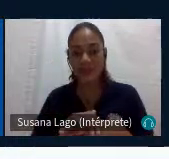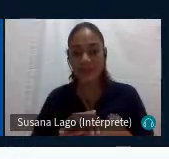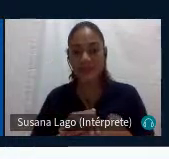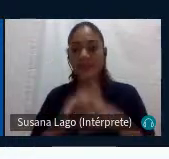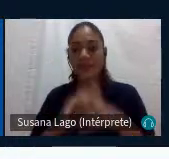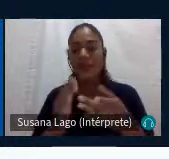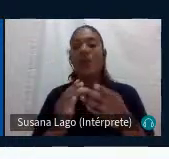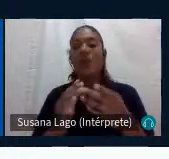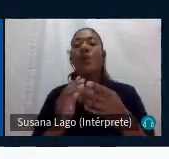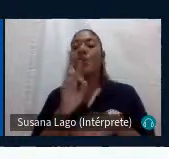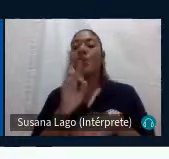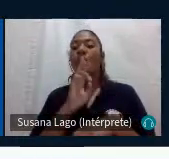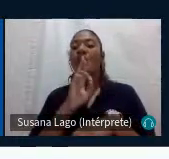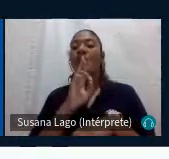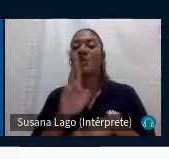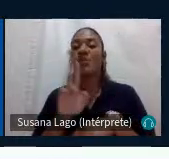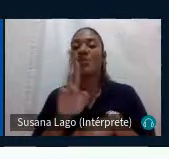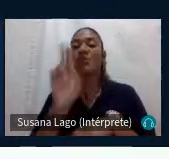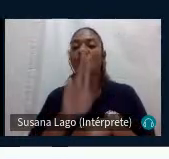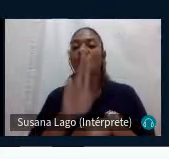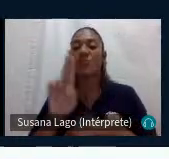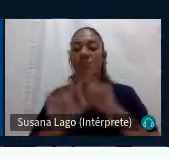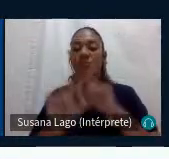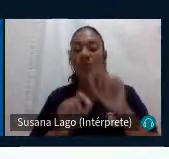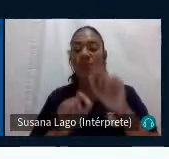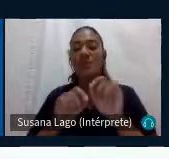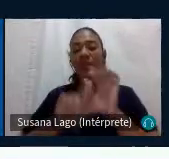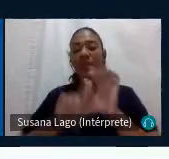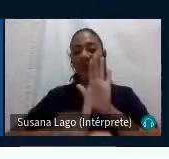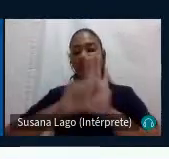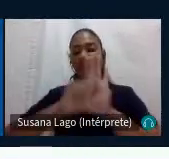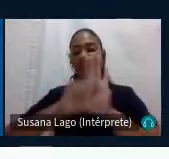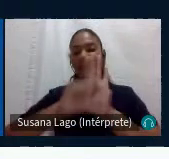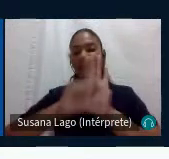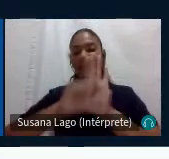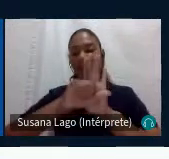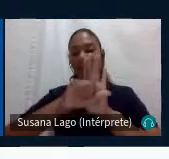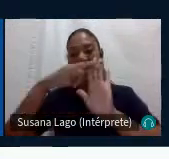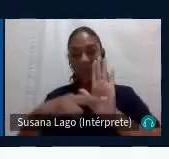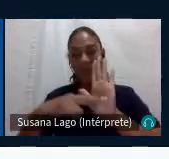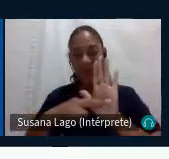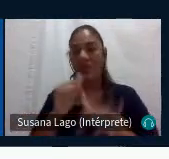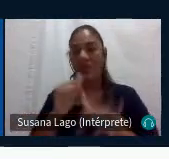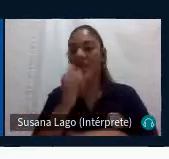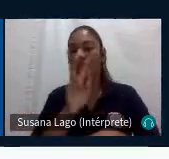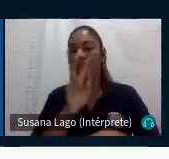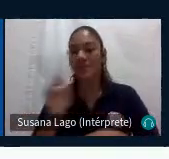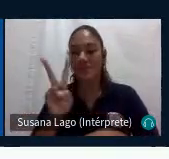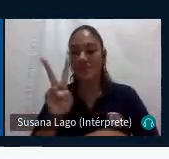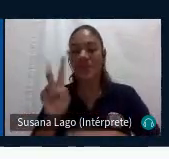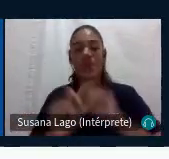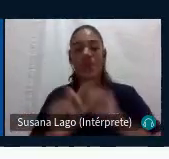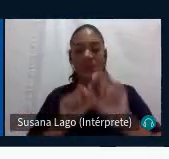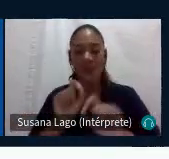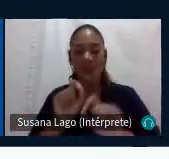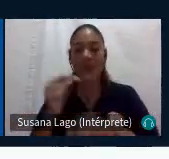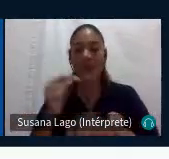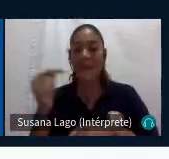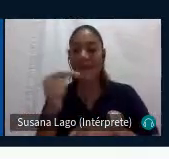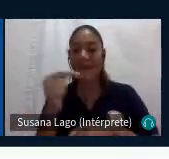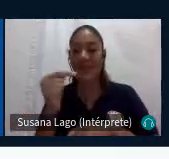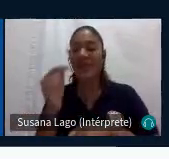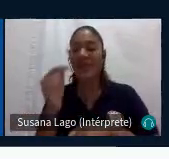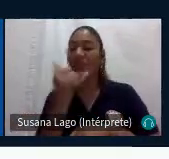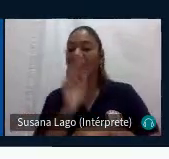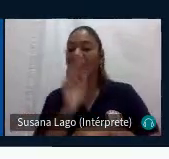seguindo as leis das tensões, a gente vai ter que a tensão da fonte menos a tensão da resistência, menos a tensão do LED, é